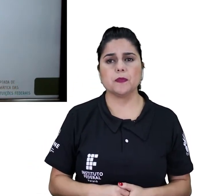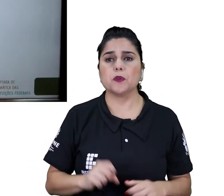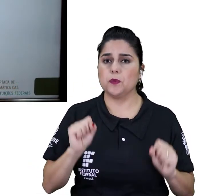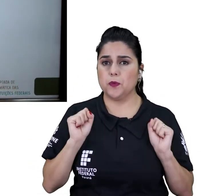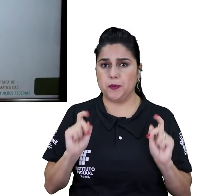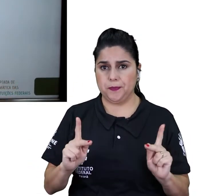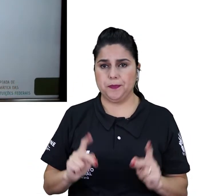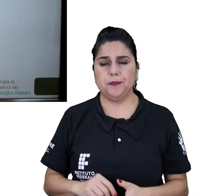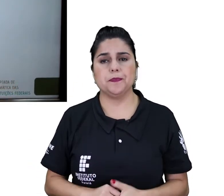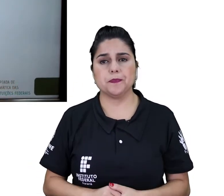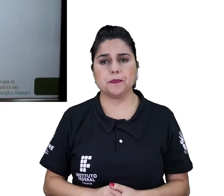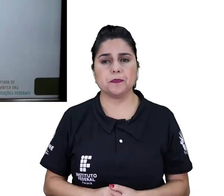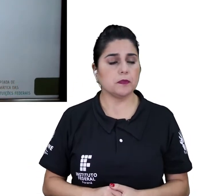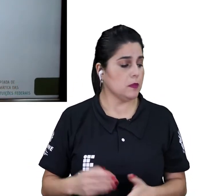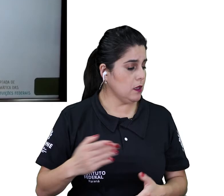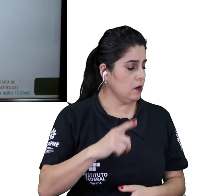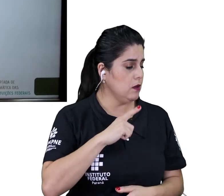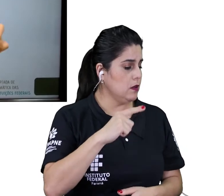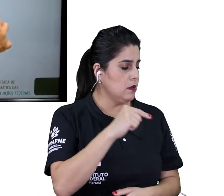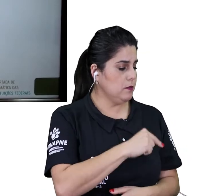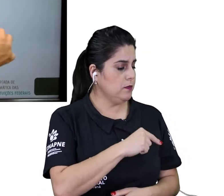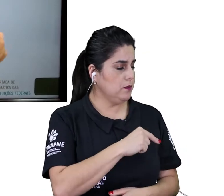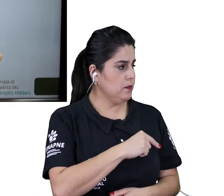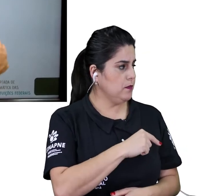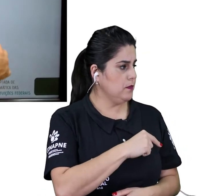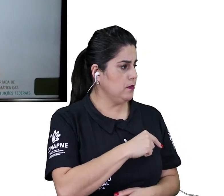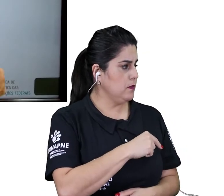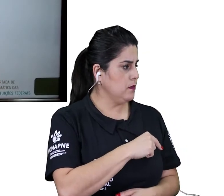Ok. Temos agora